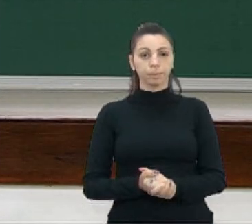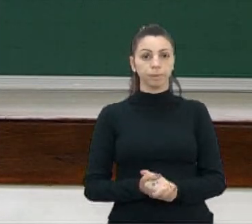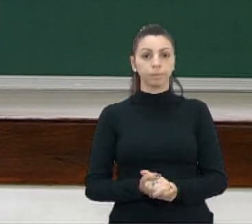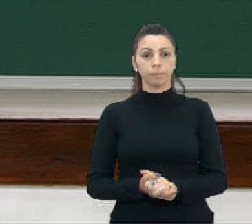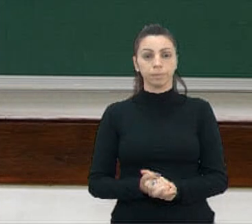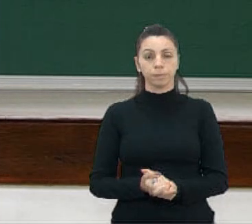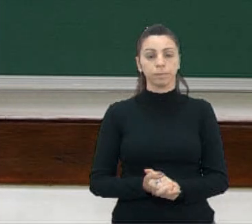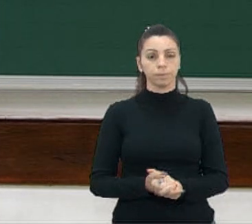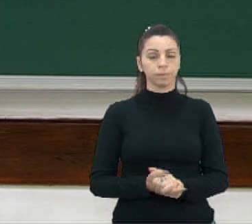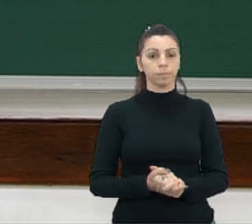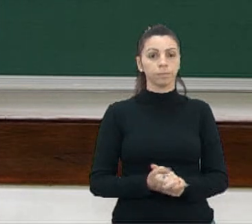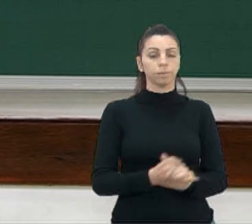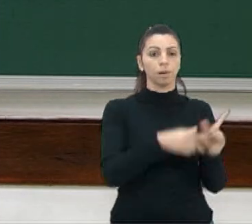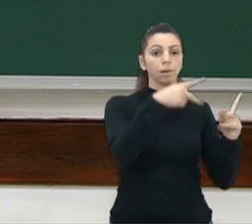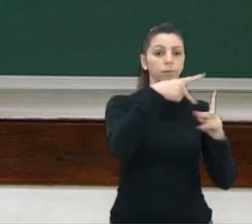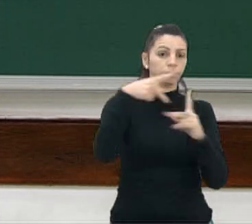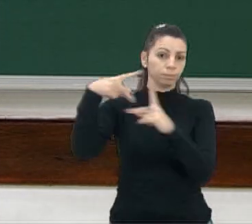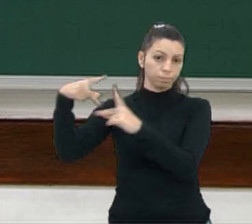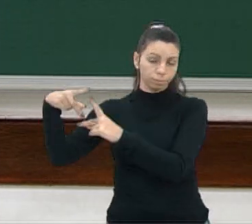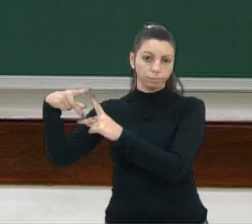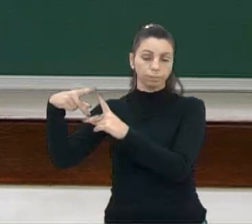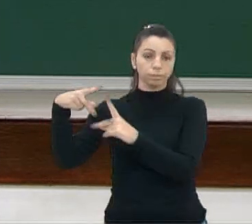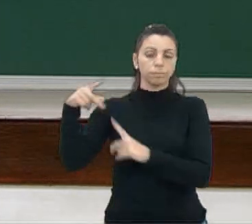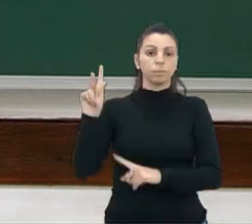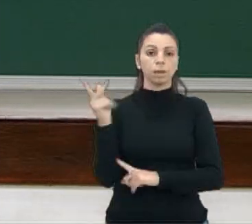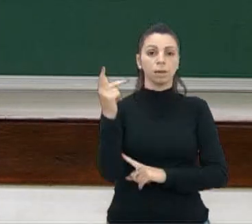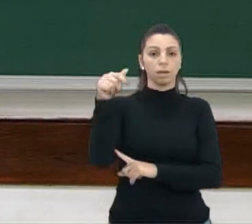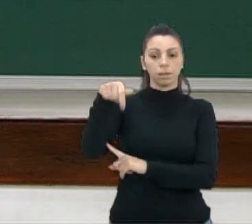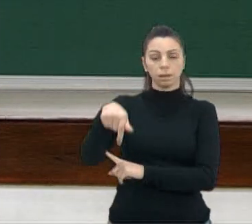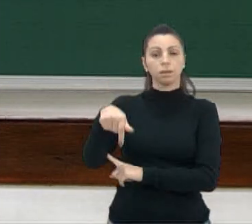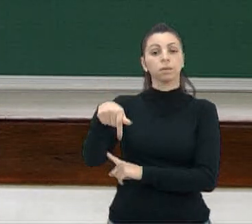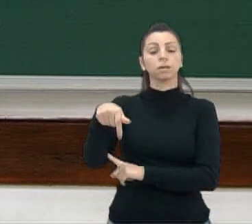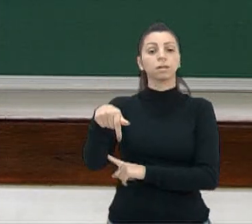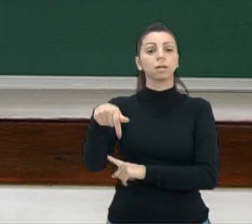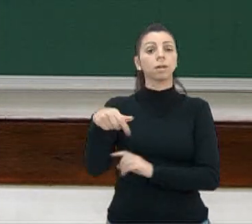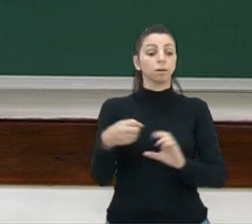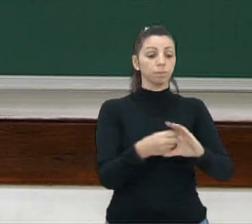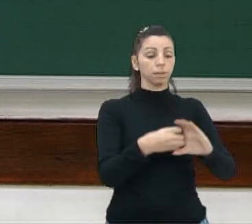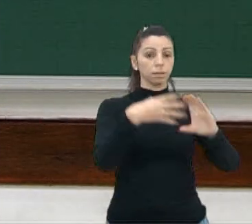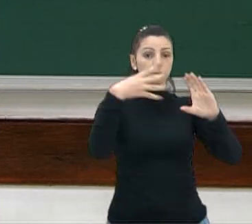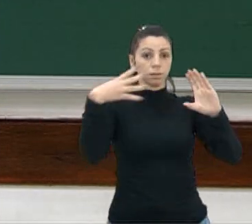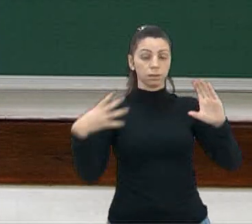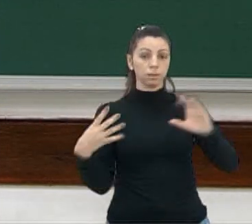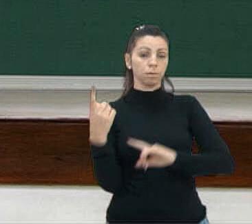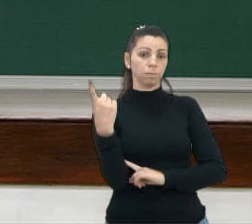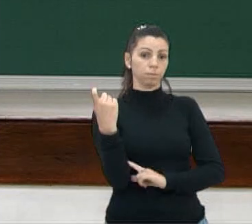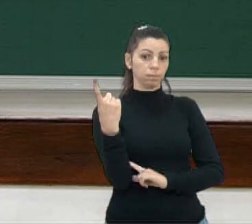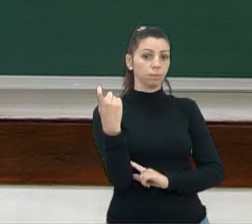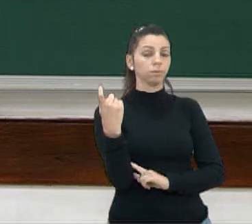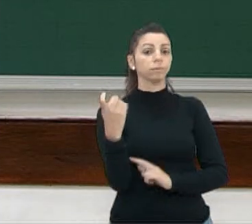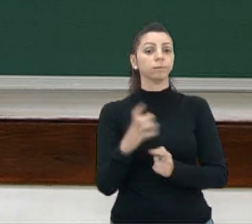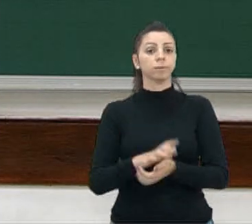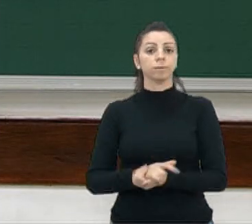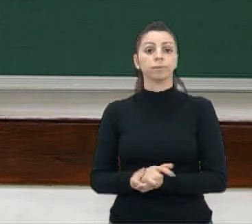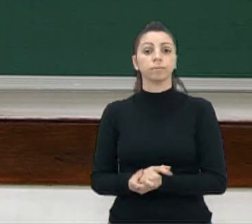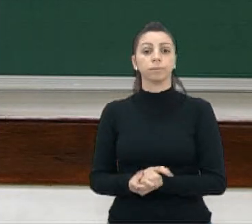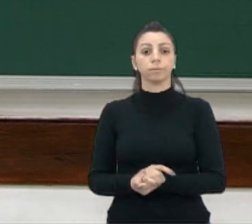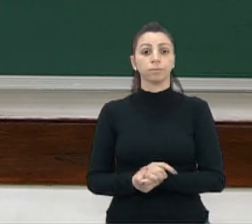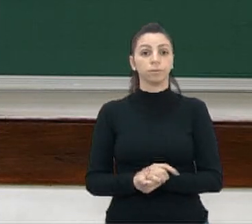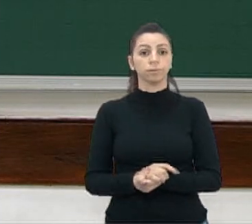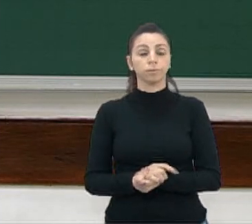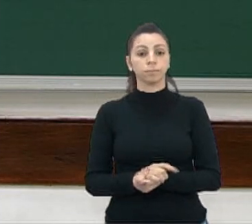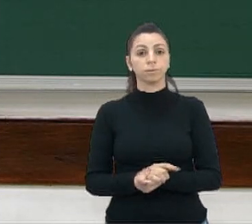Ela, né, é uma forma de desenho também com texto, mas ela tem essa característica única, de ser